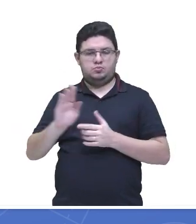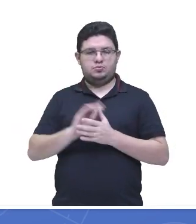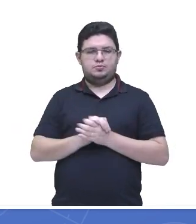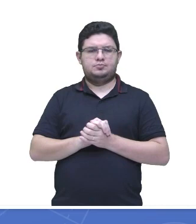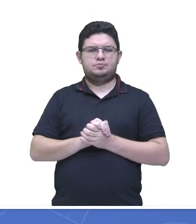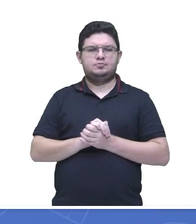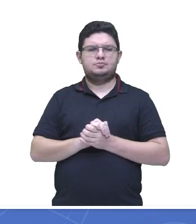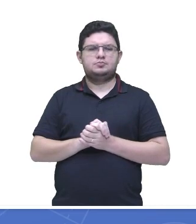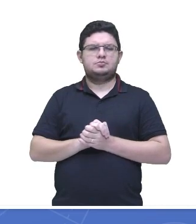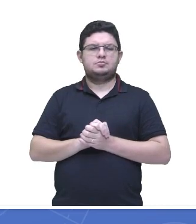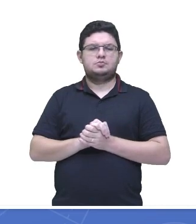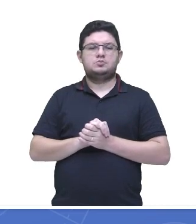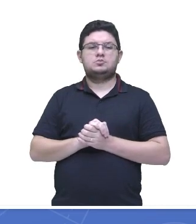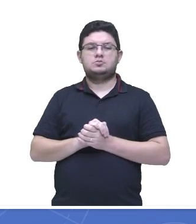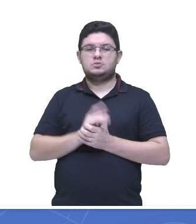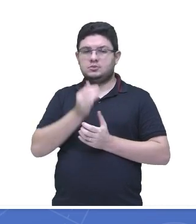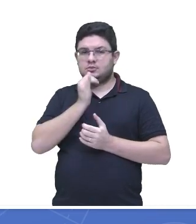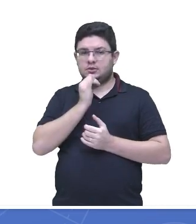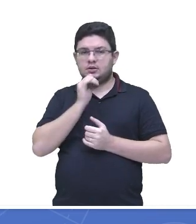submarine,